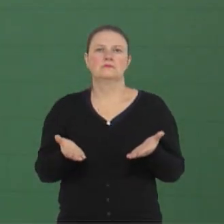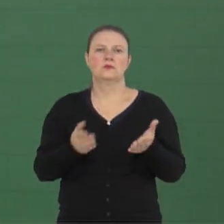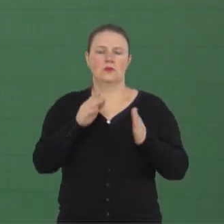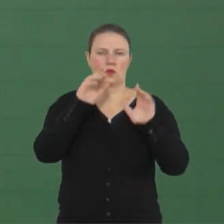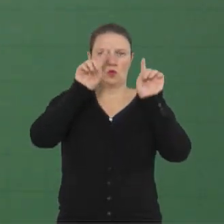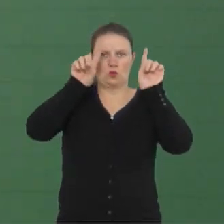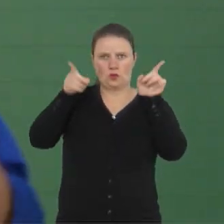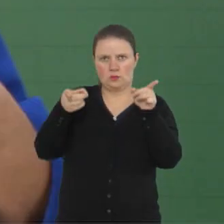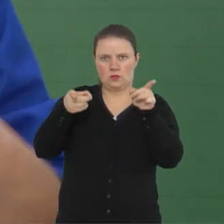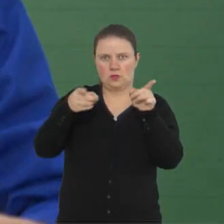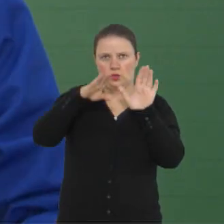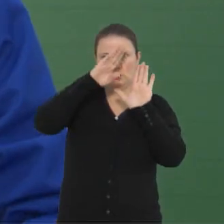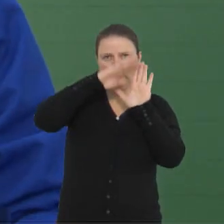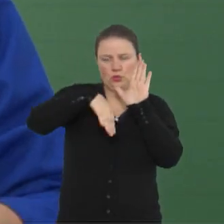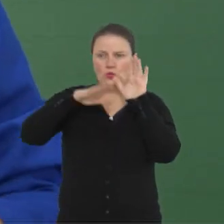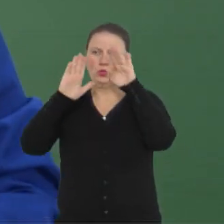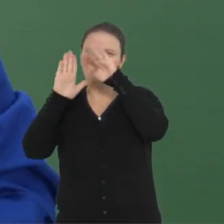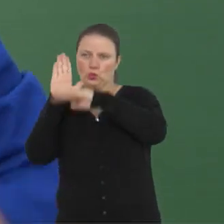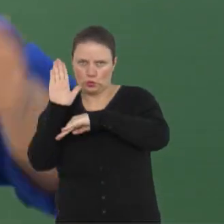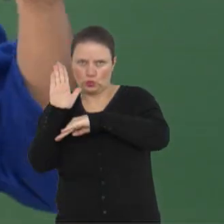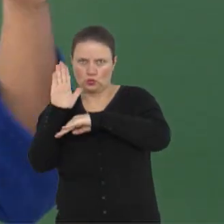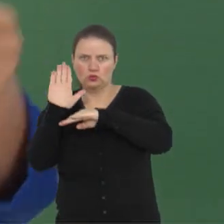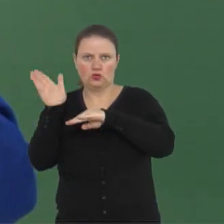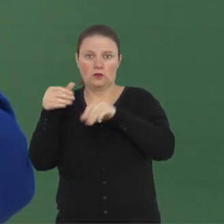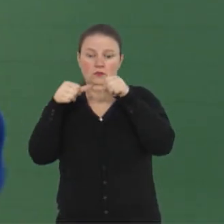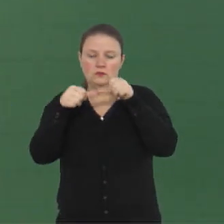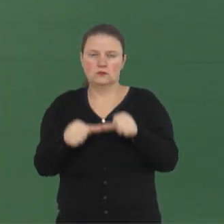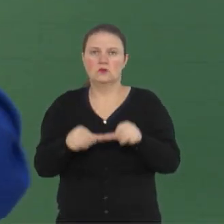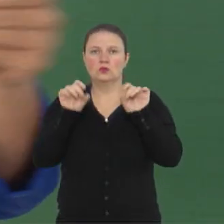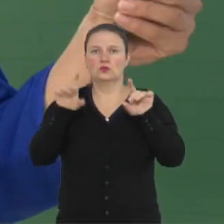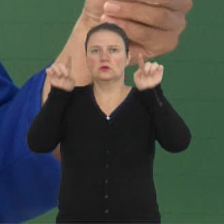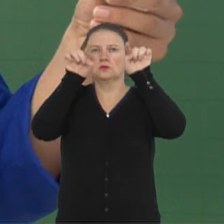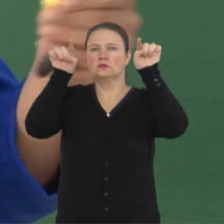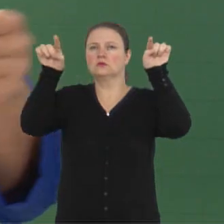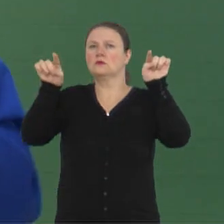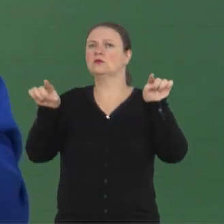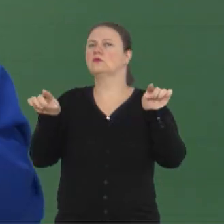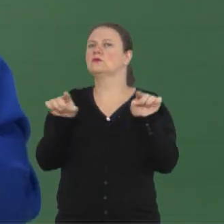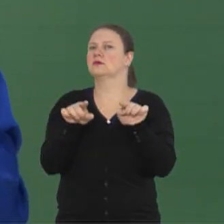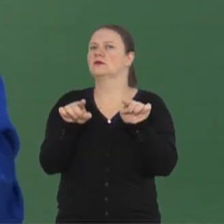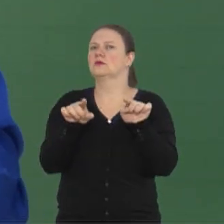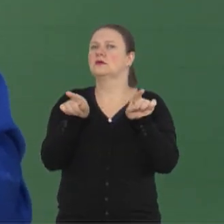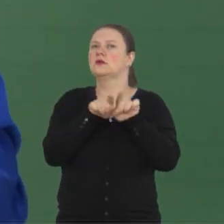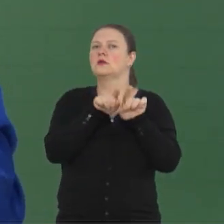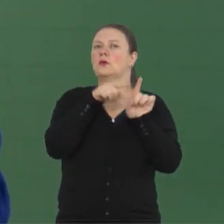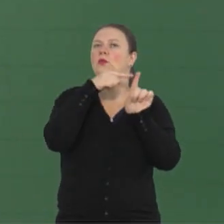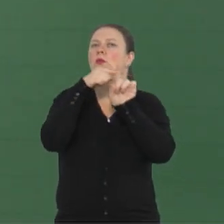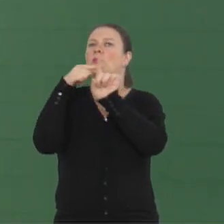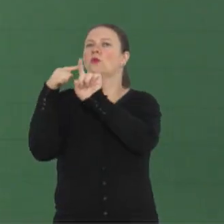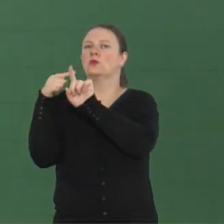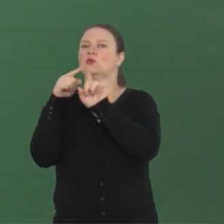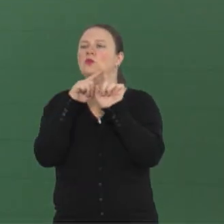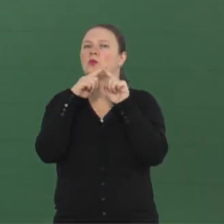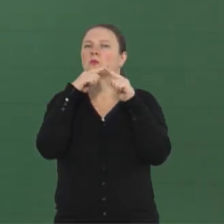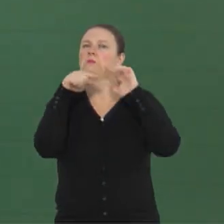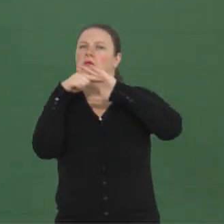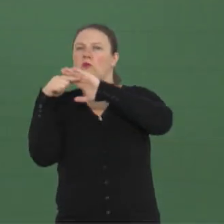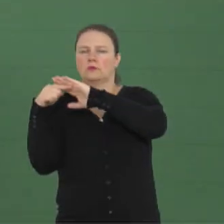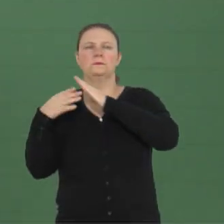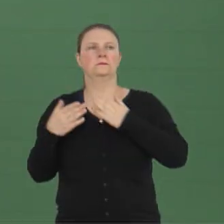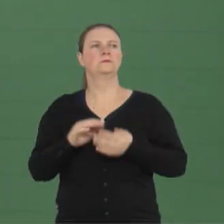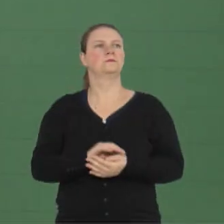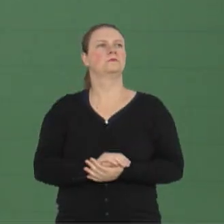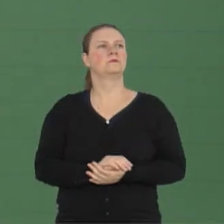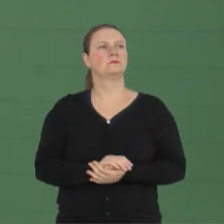os parênteses e sobrou-nos apenas os colchetes e as operações que estão nessa expressão ainda. Vamos